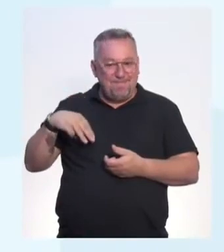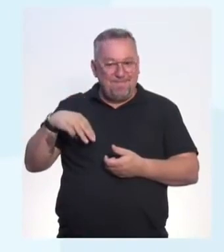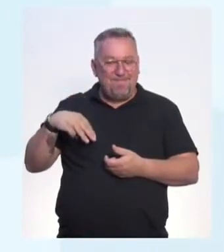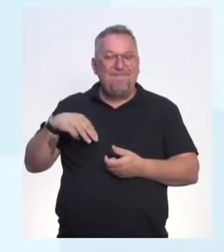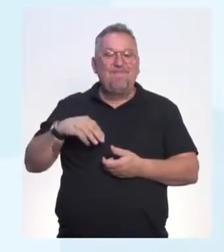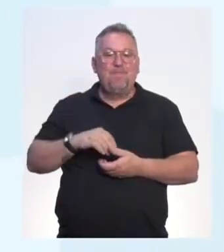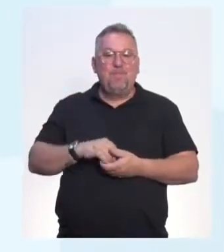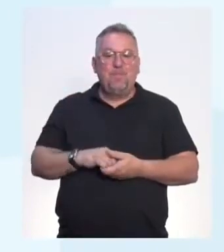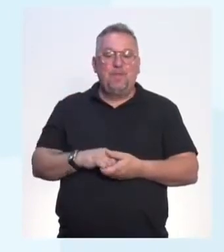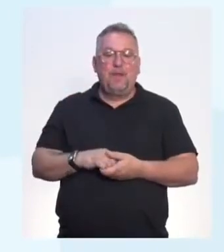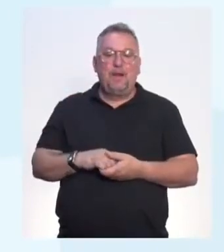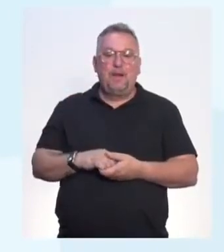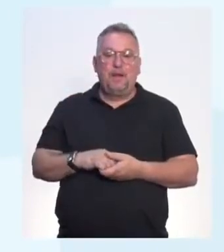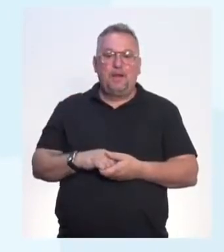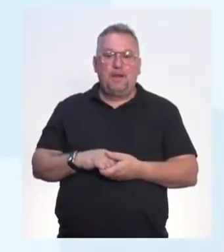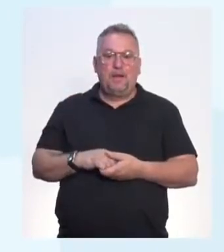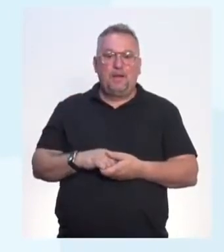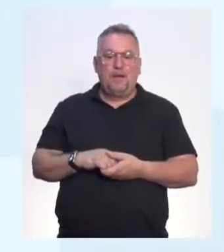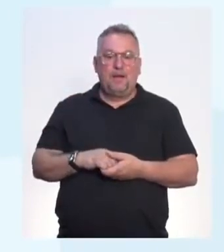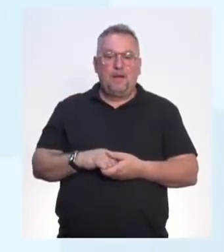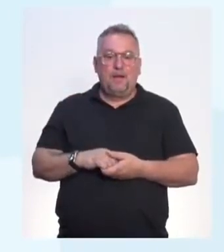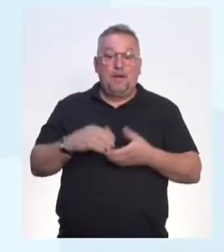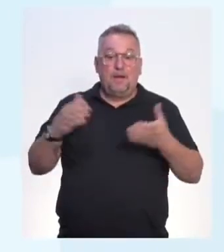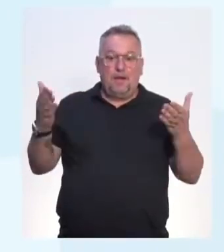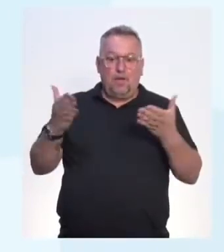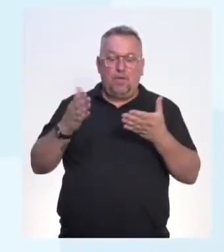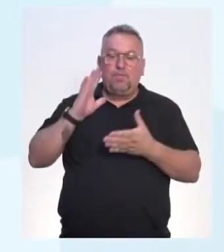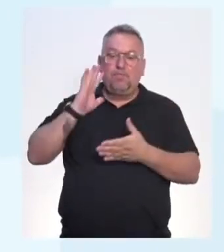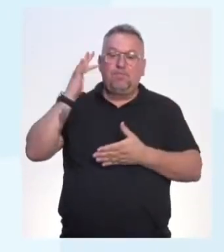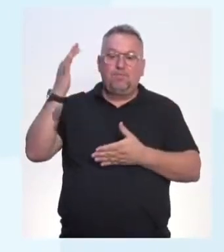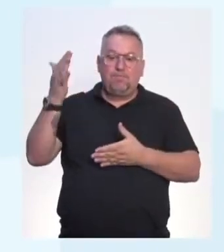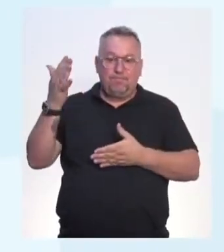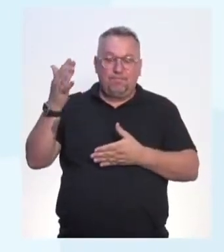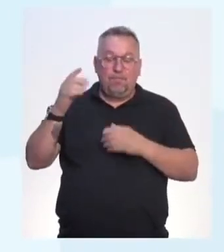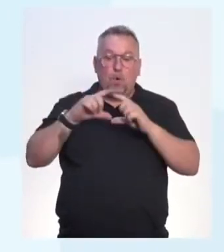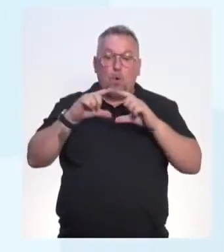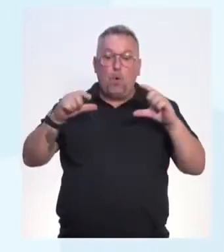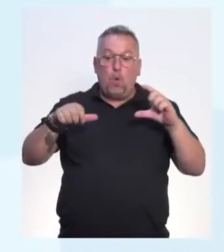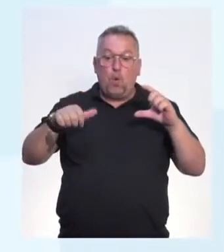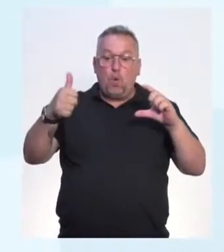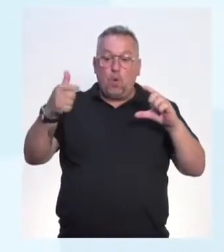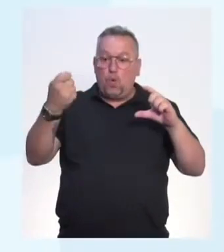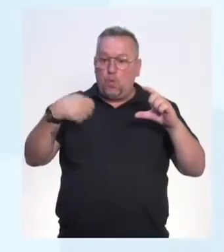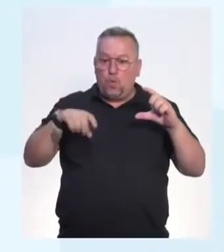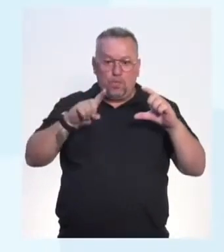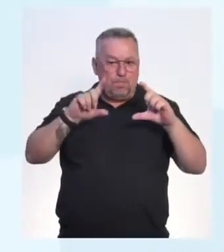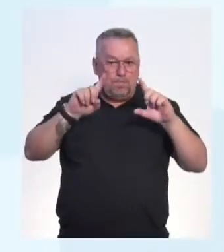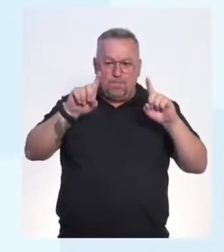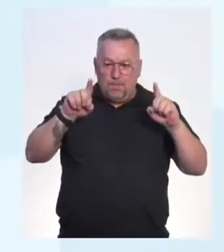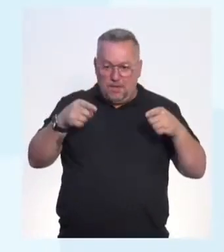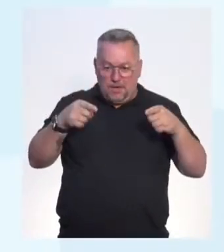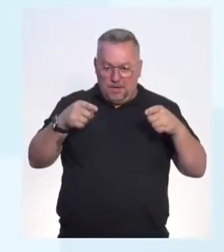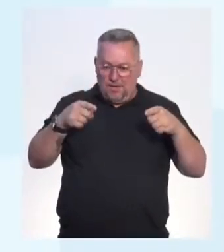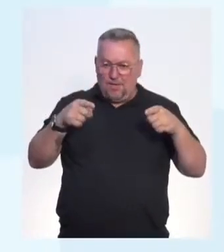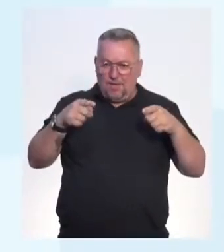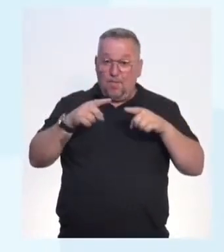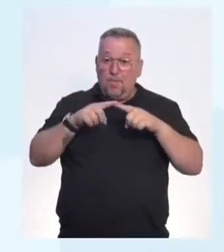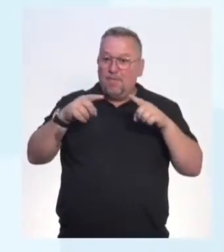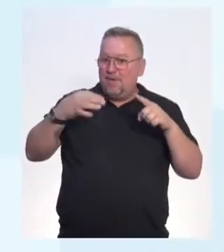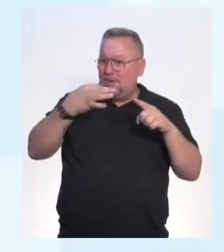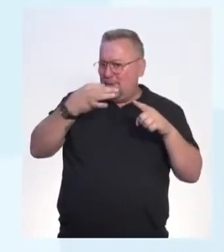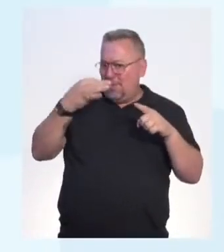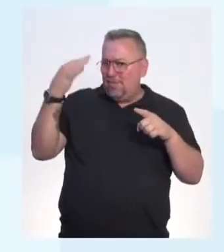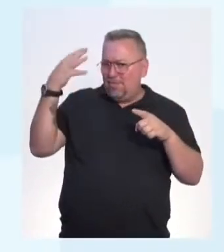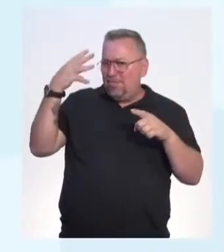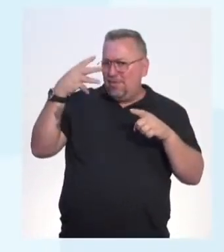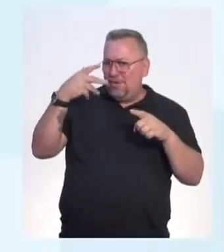centímetros. 64. Obrigada, professora Inês. Agora a gente vai resolver essa equação. Não precisava colocar o parênteses, tá bom? Mas eu